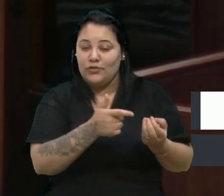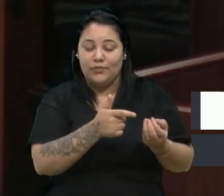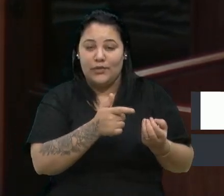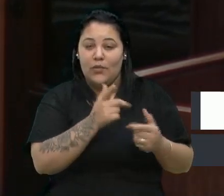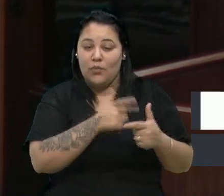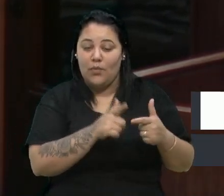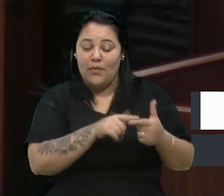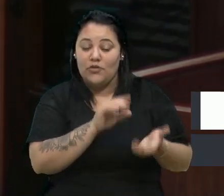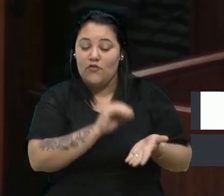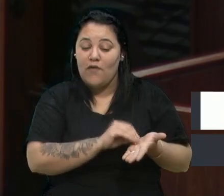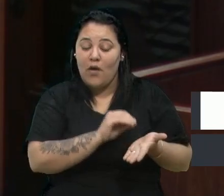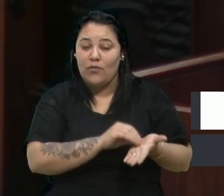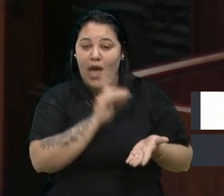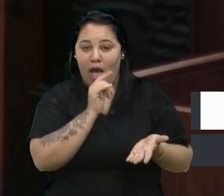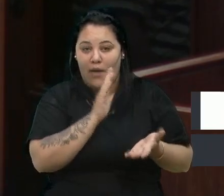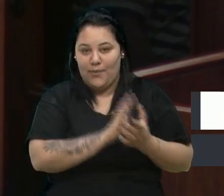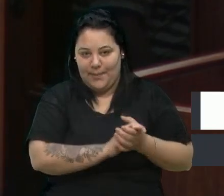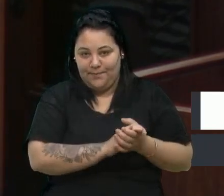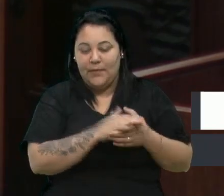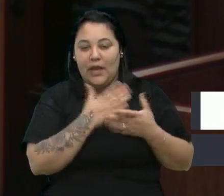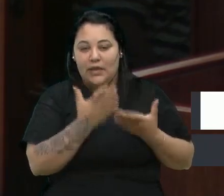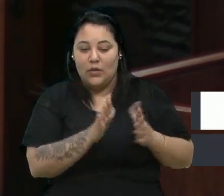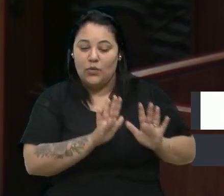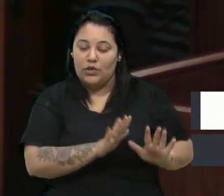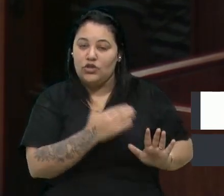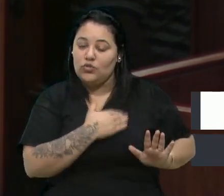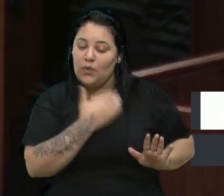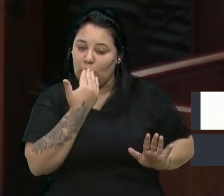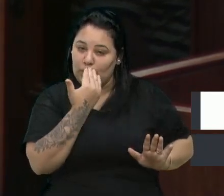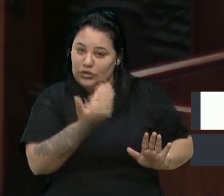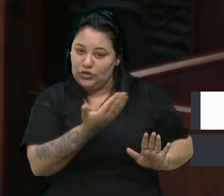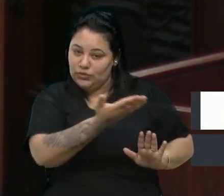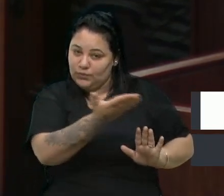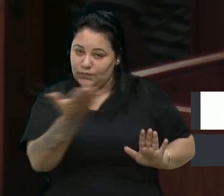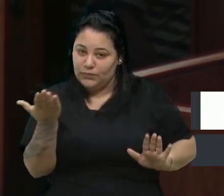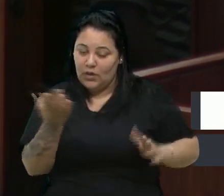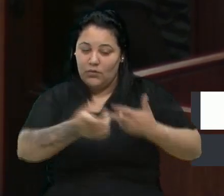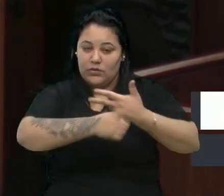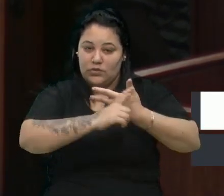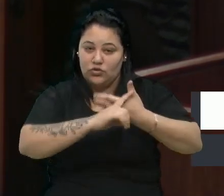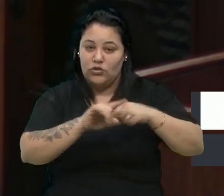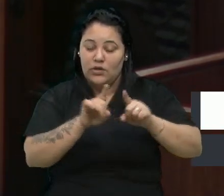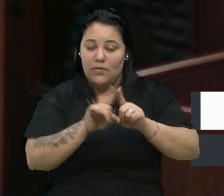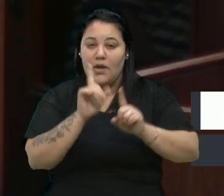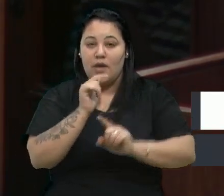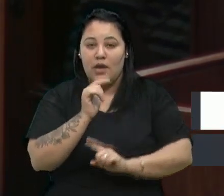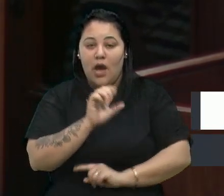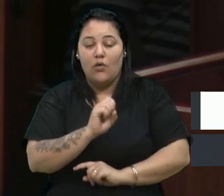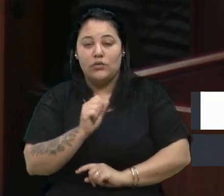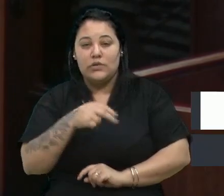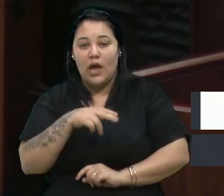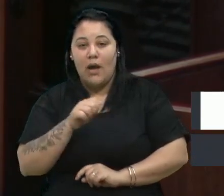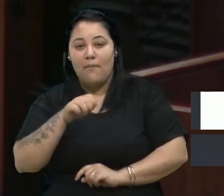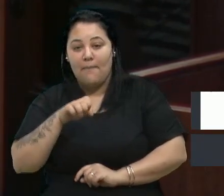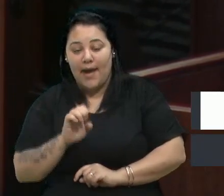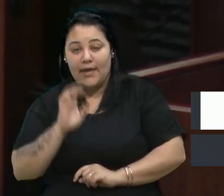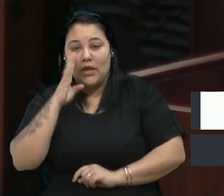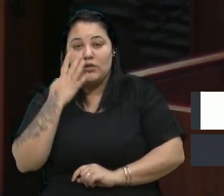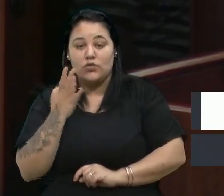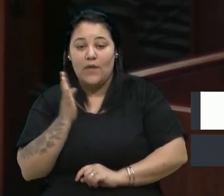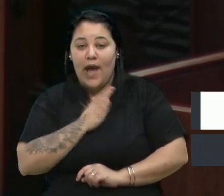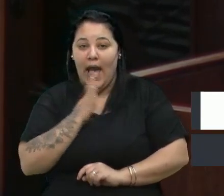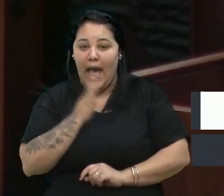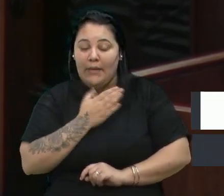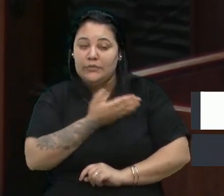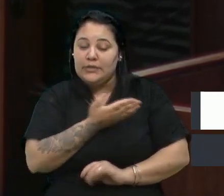d'água. Então, eu deixo aqui o meu pedido, né, ao Executivo e ao SAMAI, que providencie, então, a solução para que